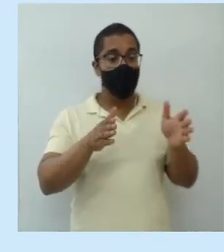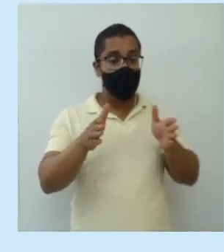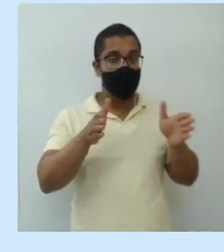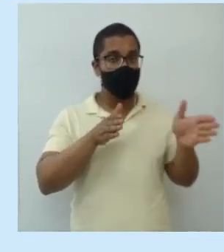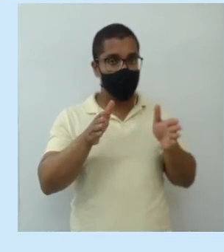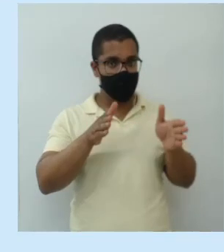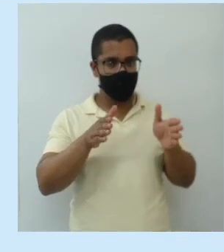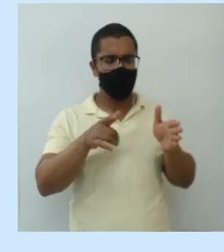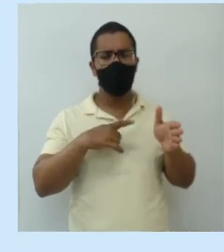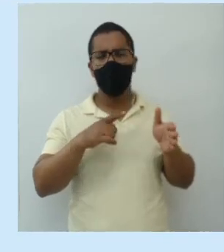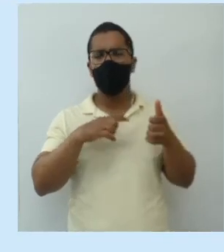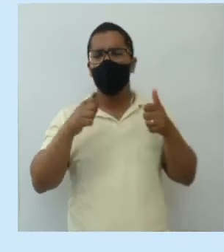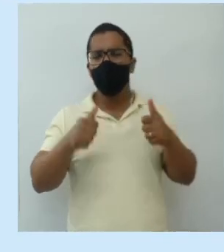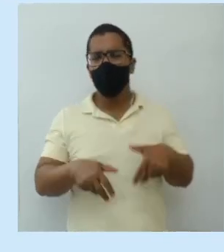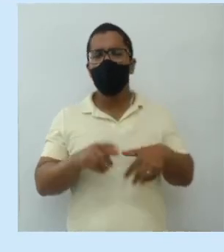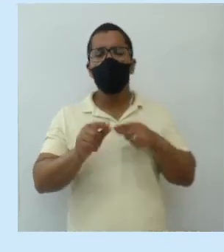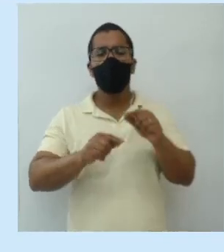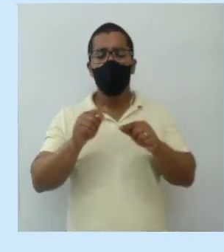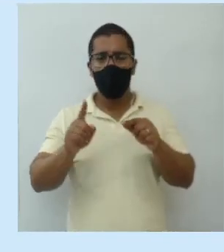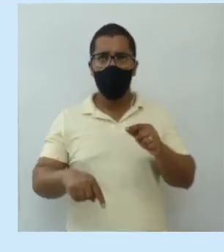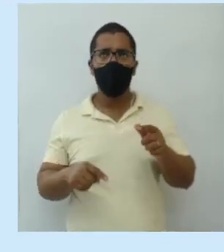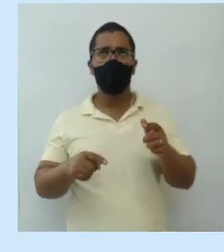ele surge para